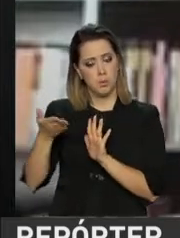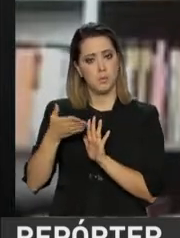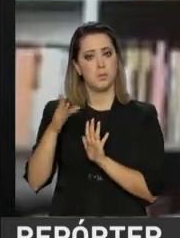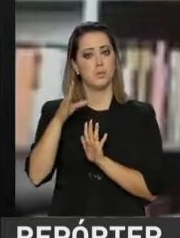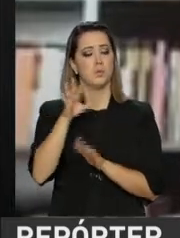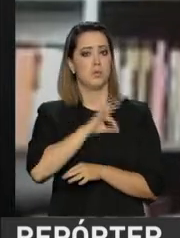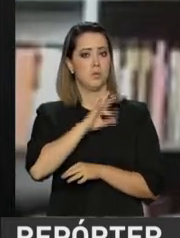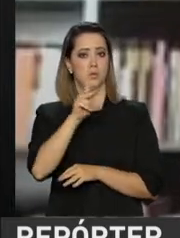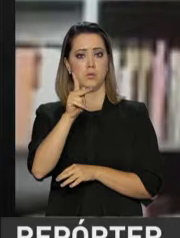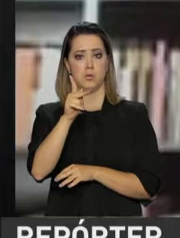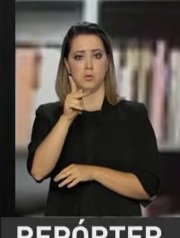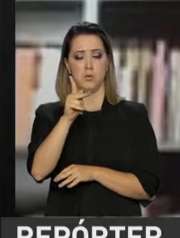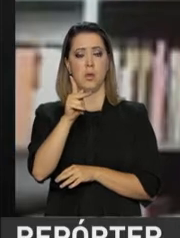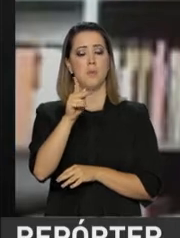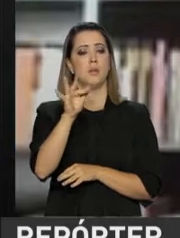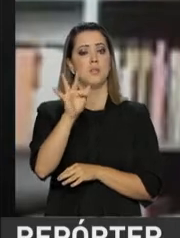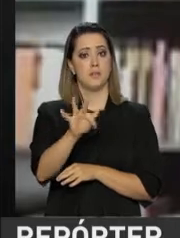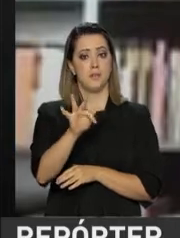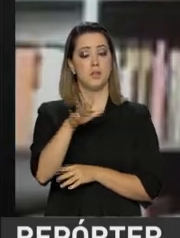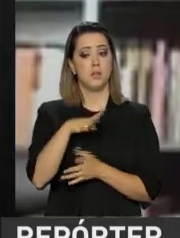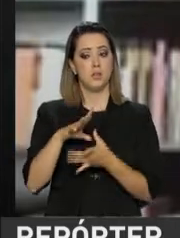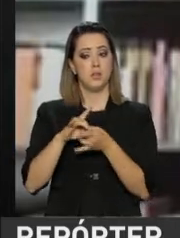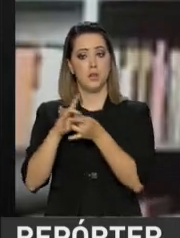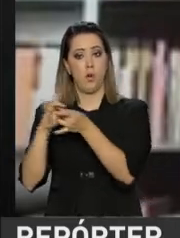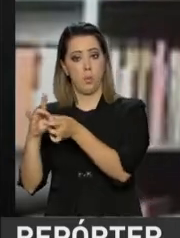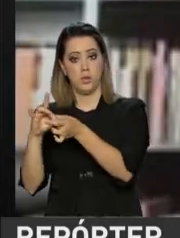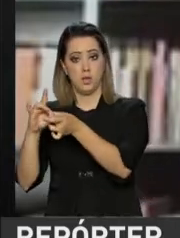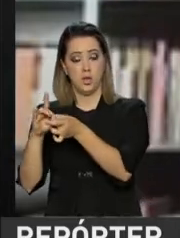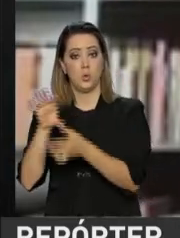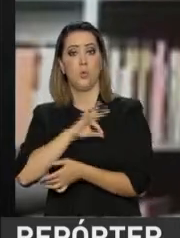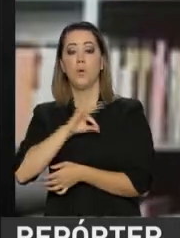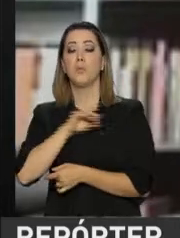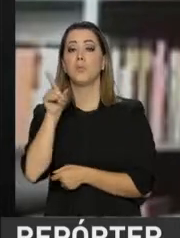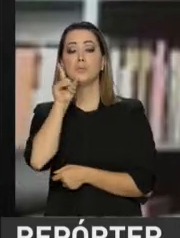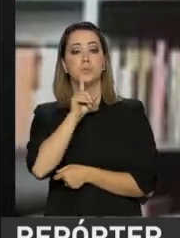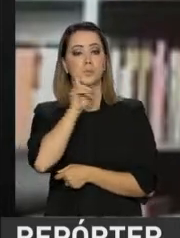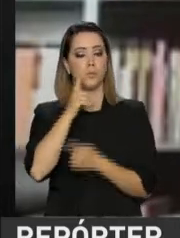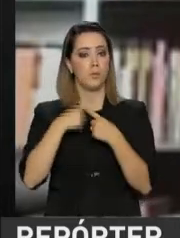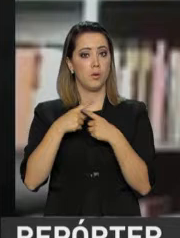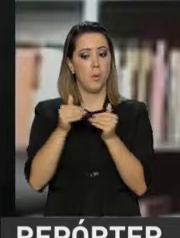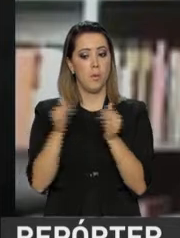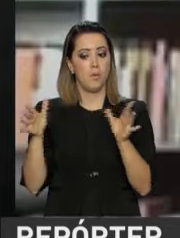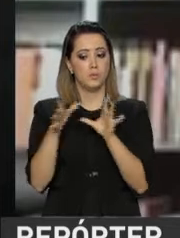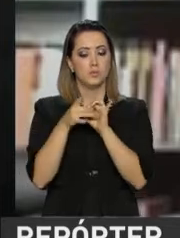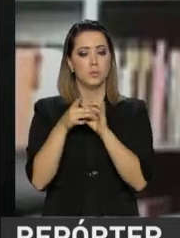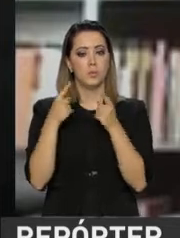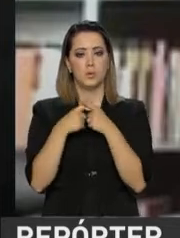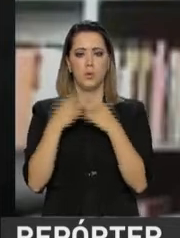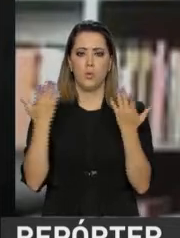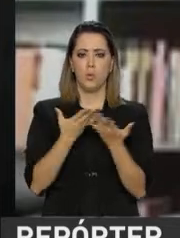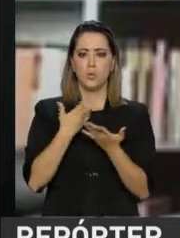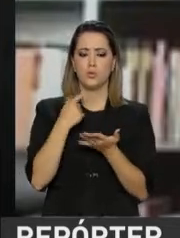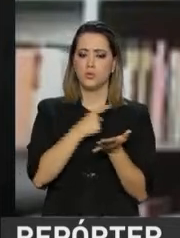federal do brasil ea polícia dos estados unidos sejam ampliados no sentido de que atualmente há um intercâmbio em que